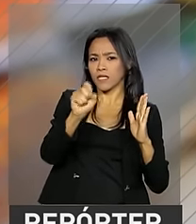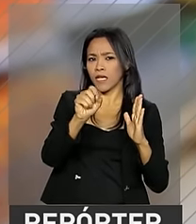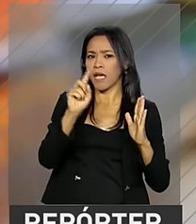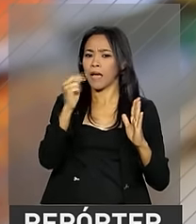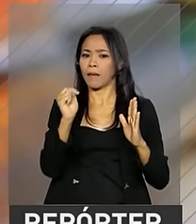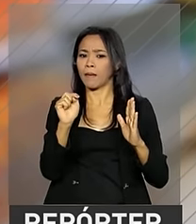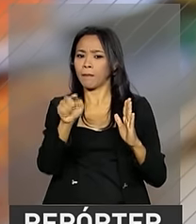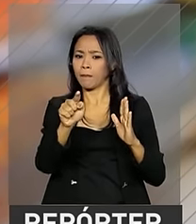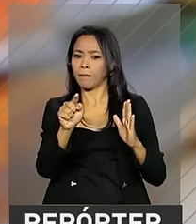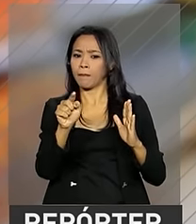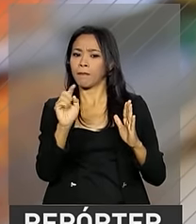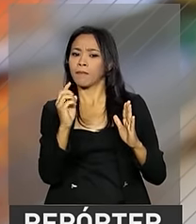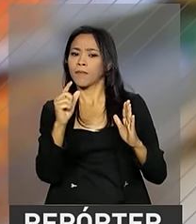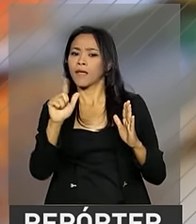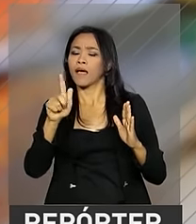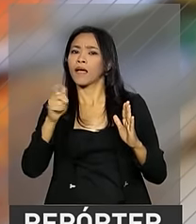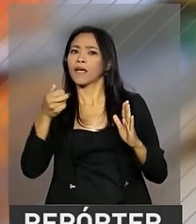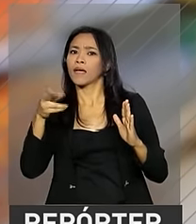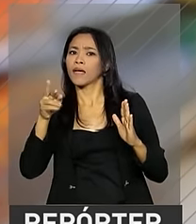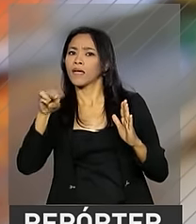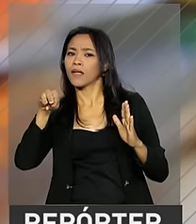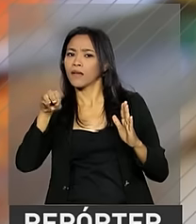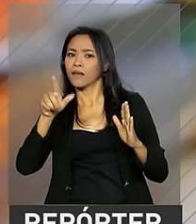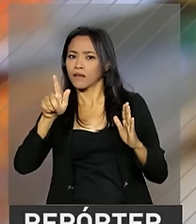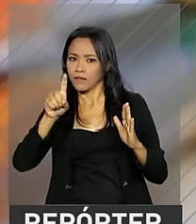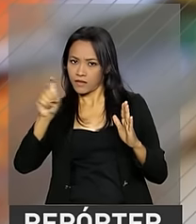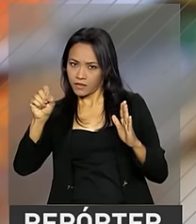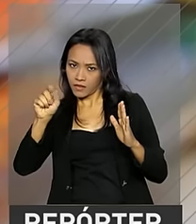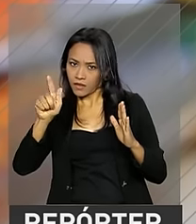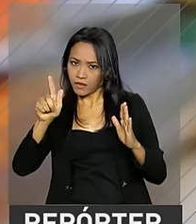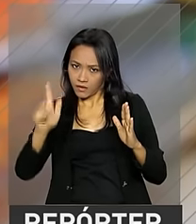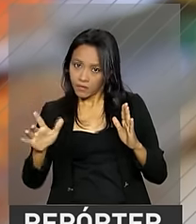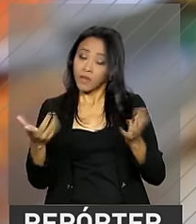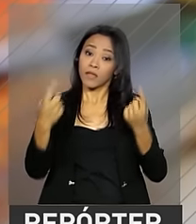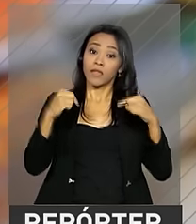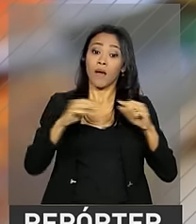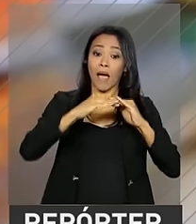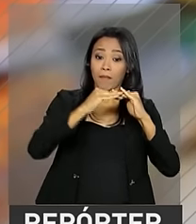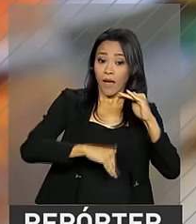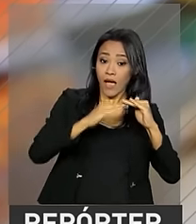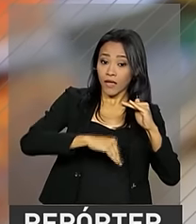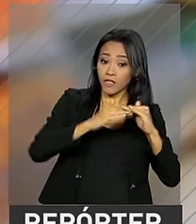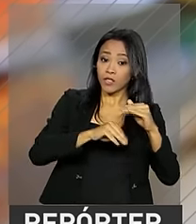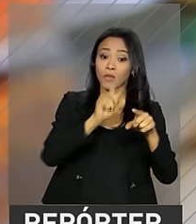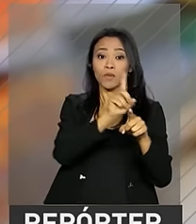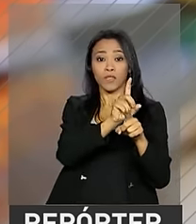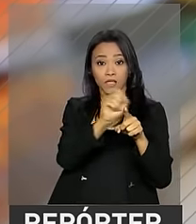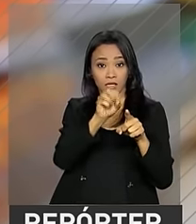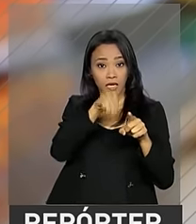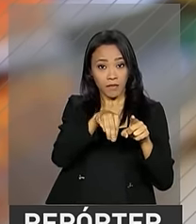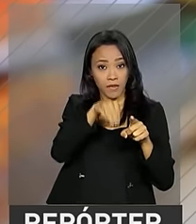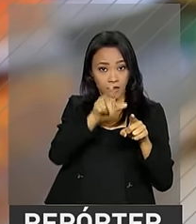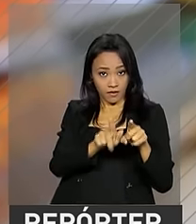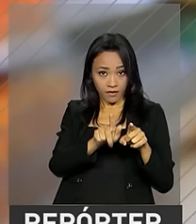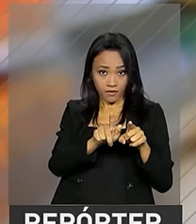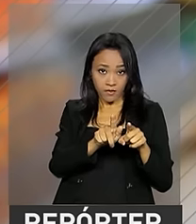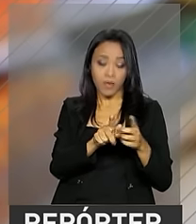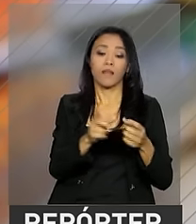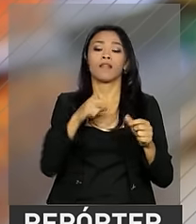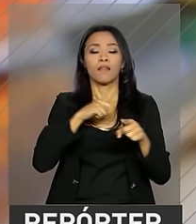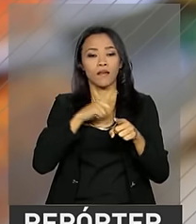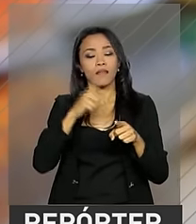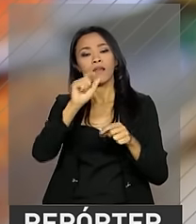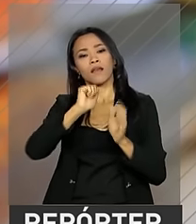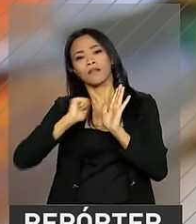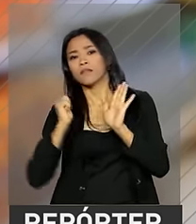e 1 g por 100 g de alimento Pronto já abaixo de 100 mg por 100 g do produto terão que